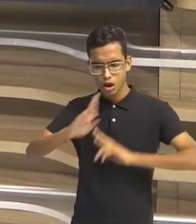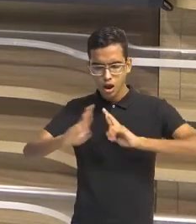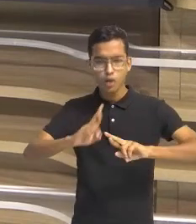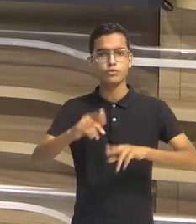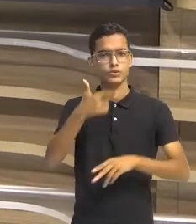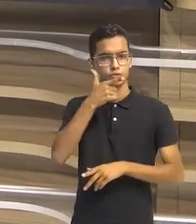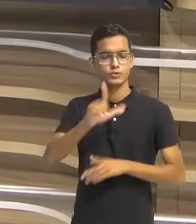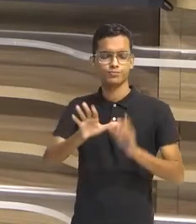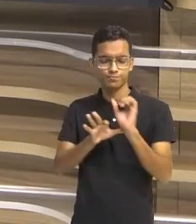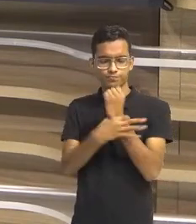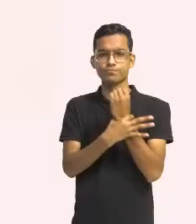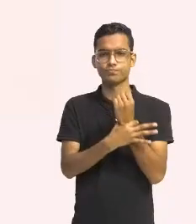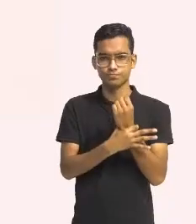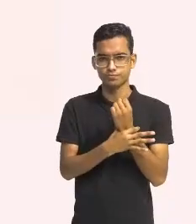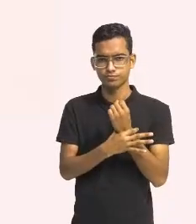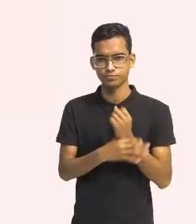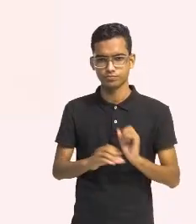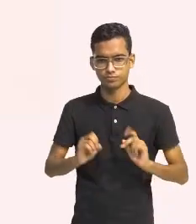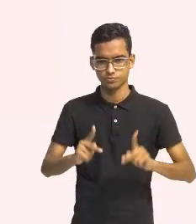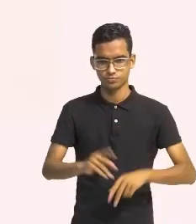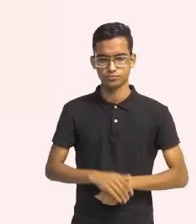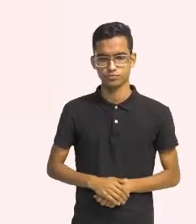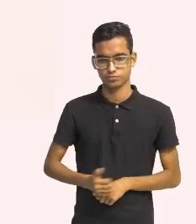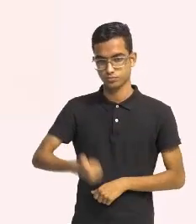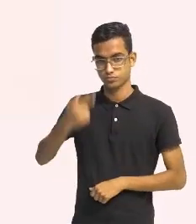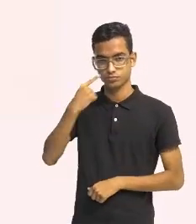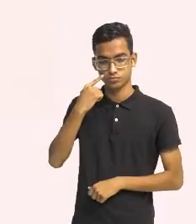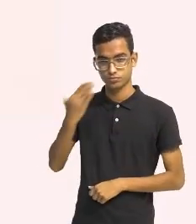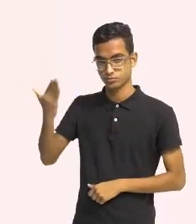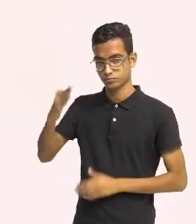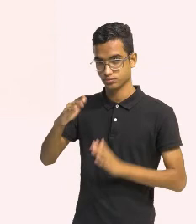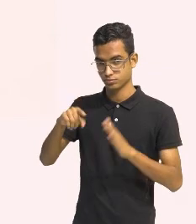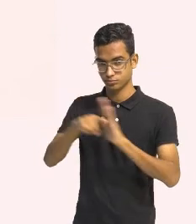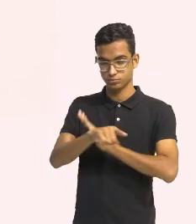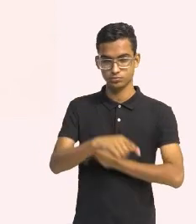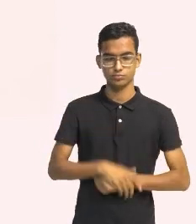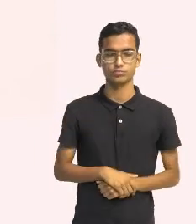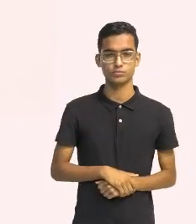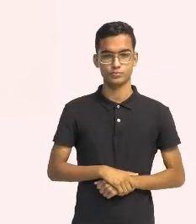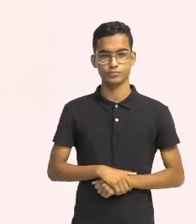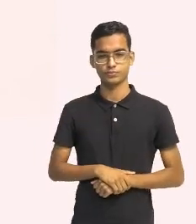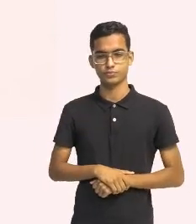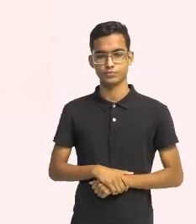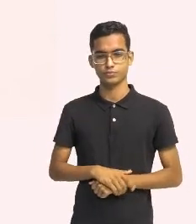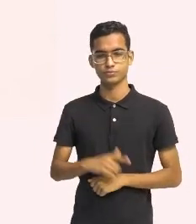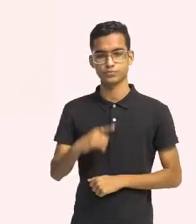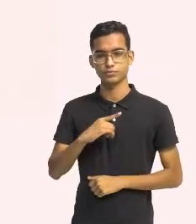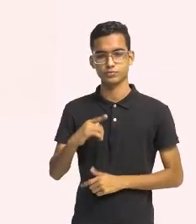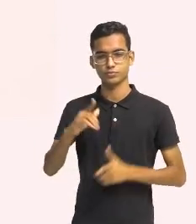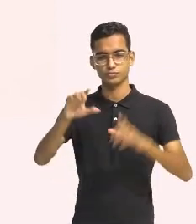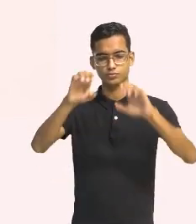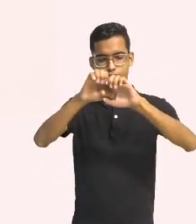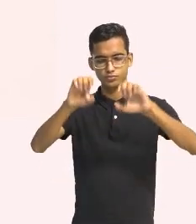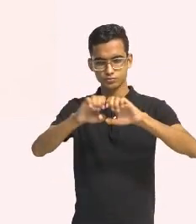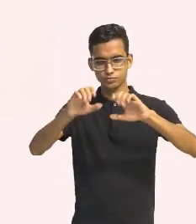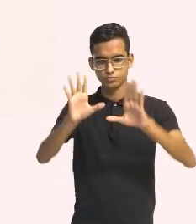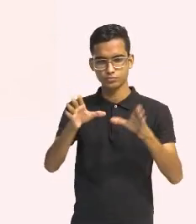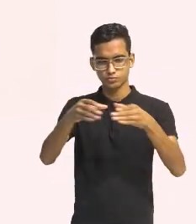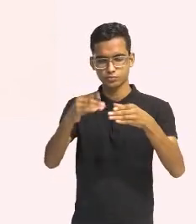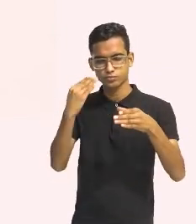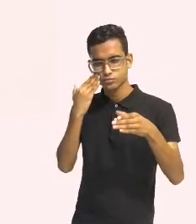mais seguros, tá bom? Bora dar uma olhadinha aí na primeira questão. E aí nós temos esse composto, né, com